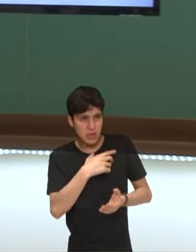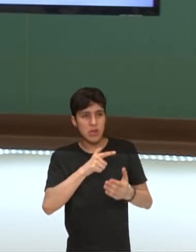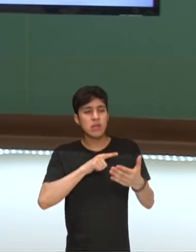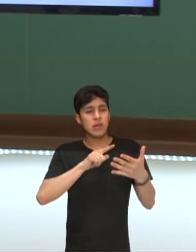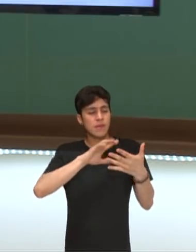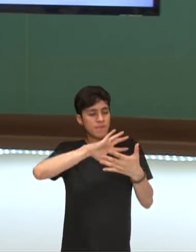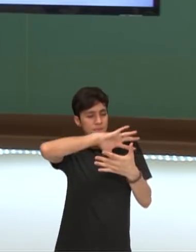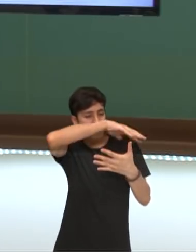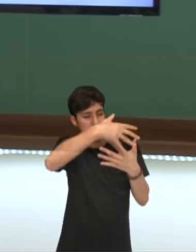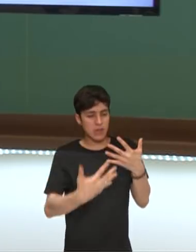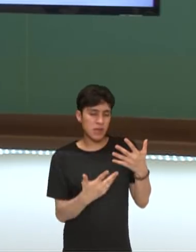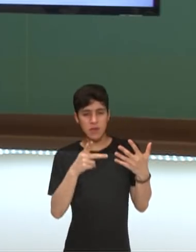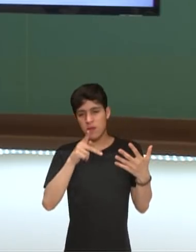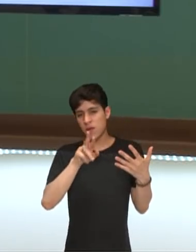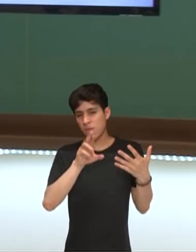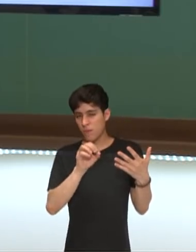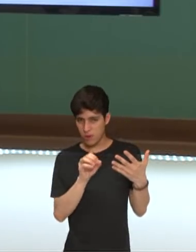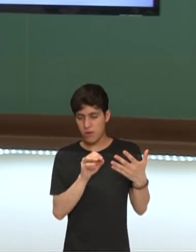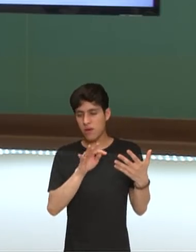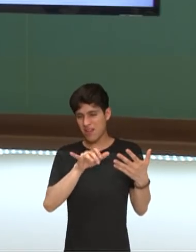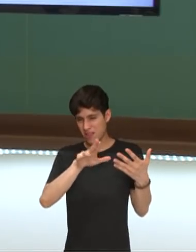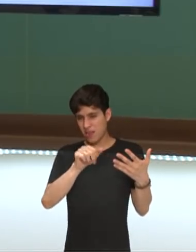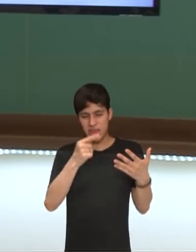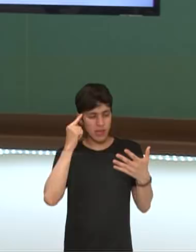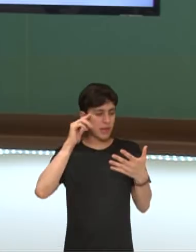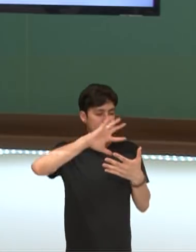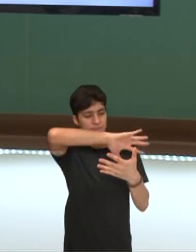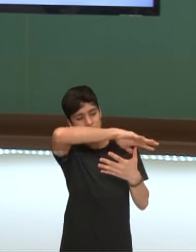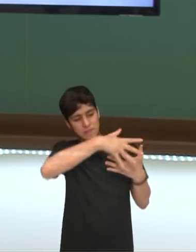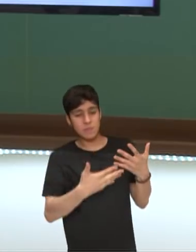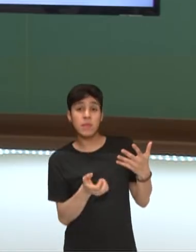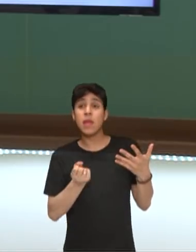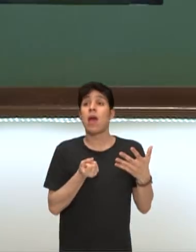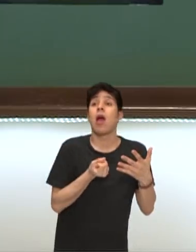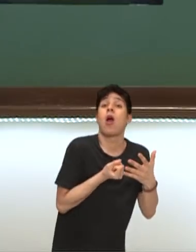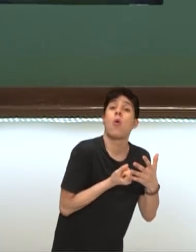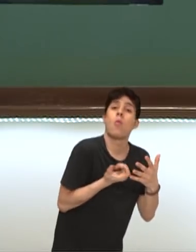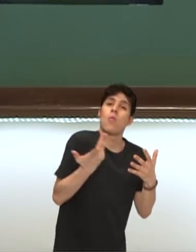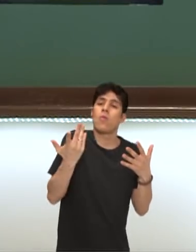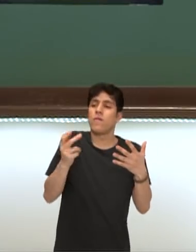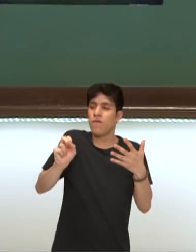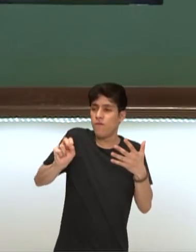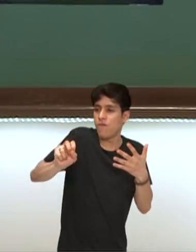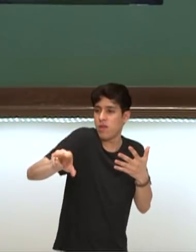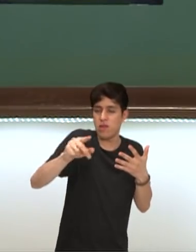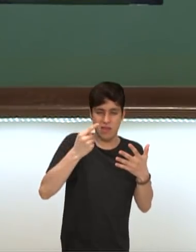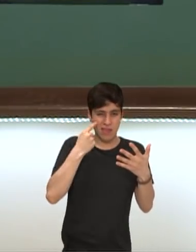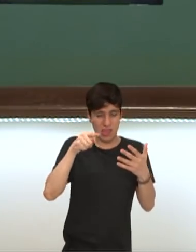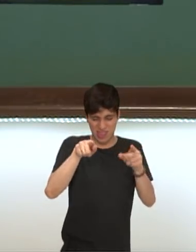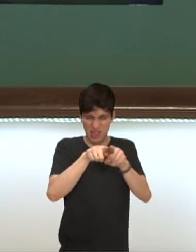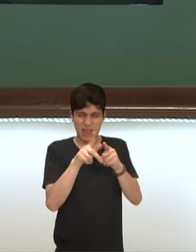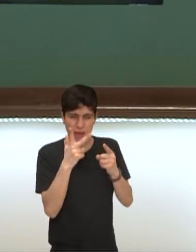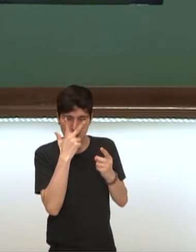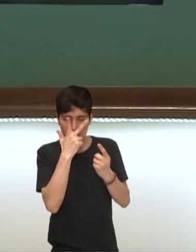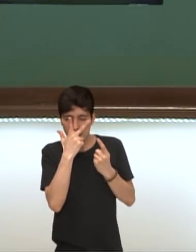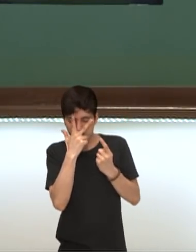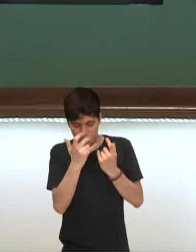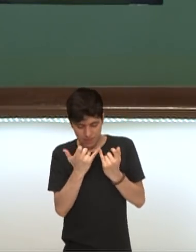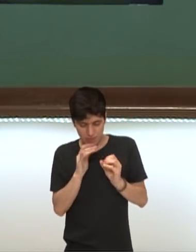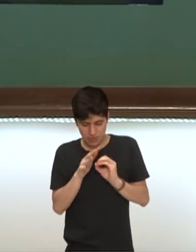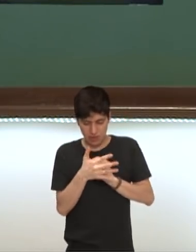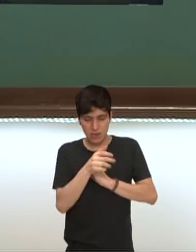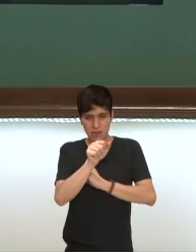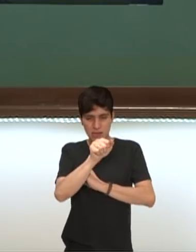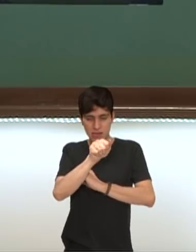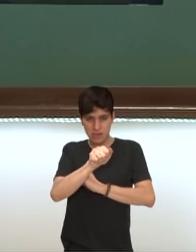proteica, uma capa de proteína ou cápsula de proteína. Alguns vírus, pessoal, como o vírus da Covid-19, o